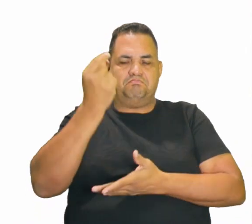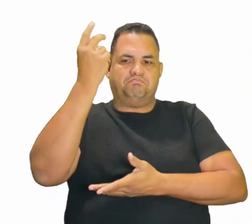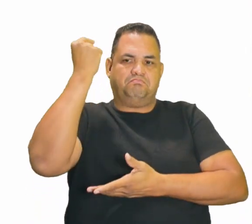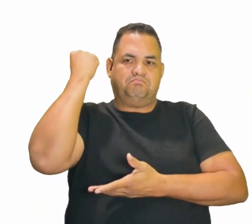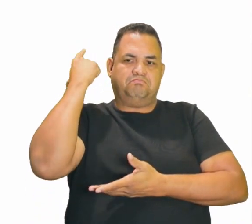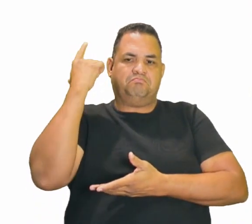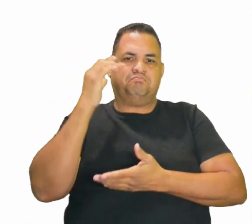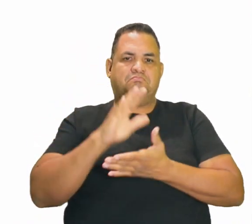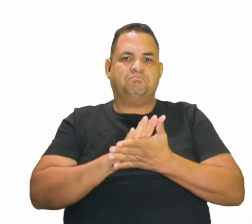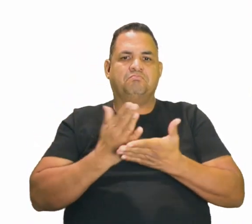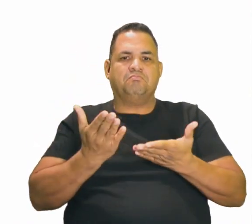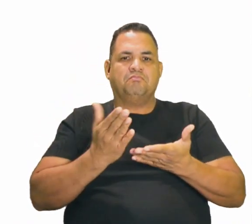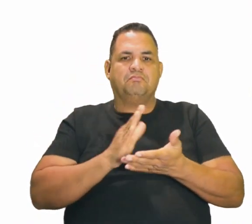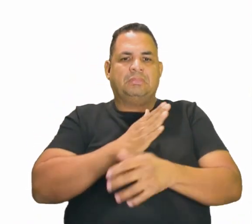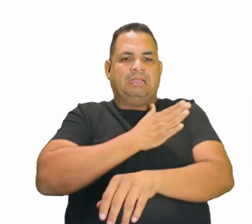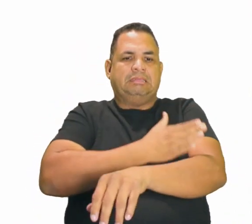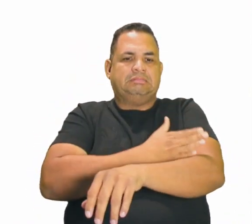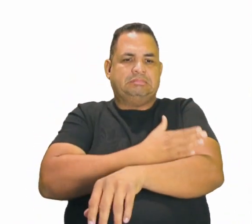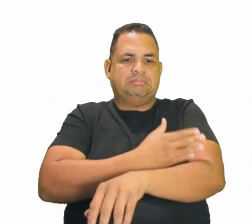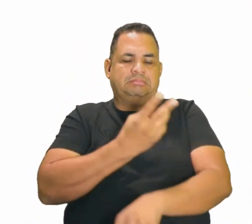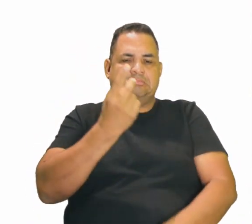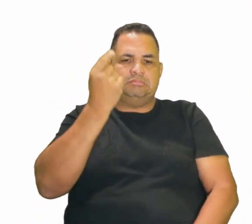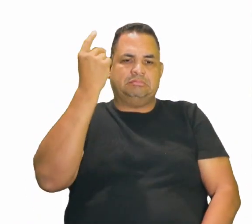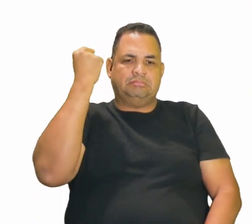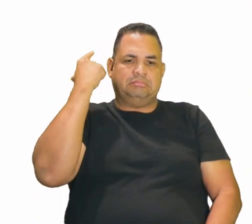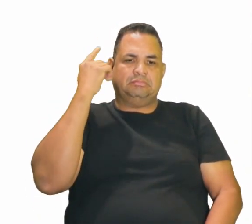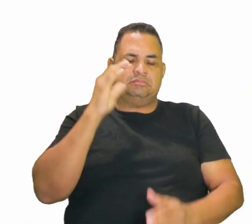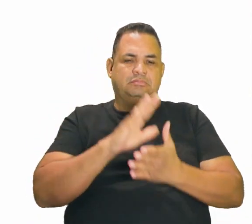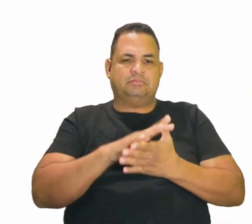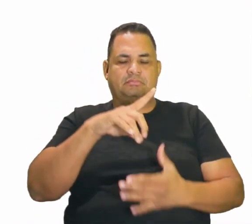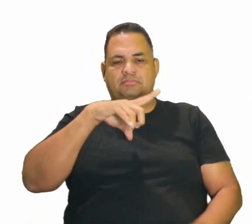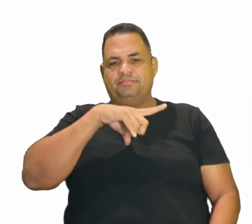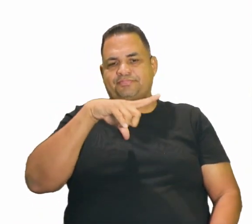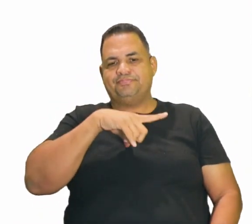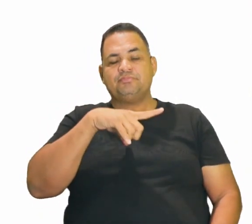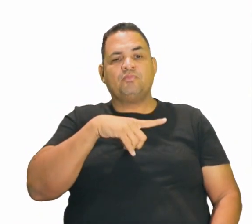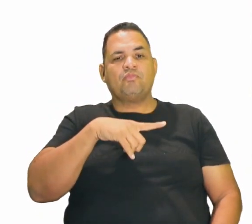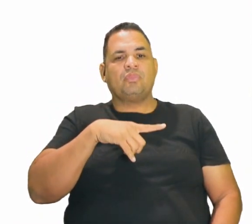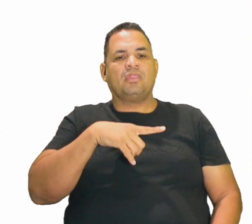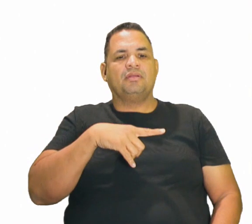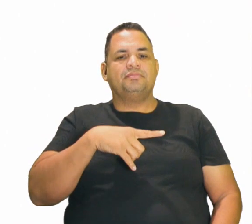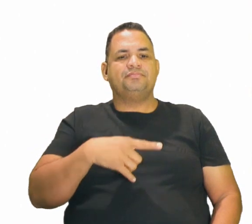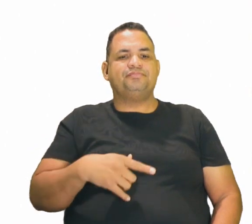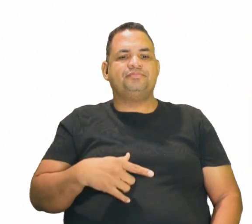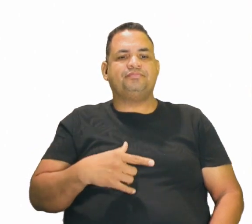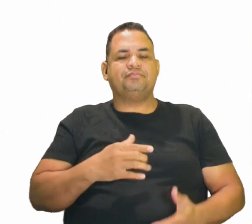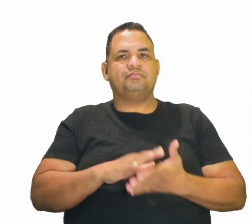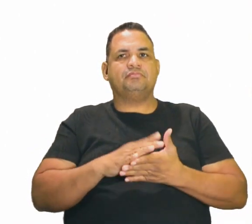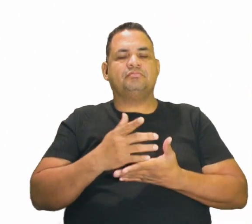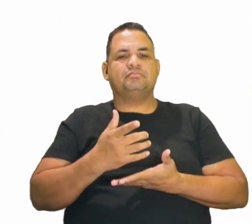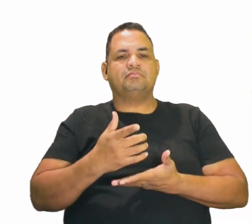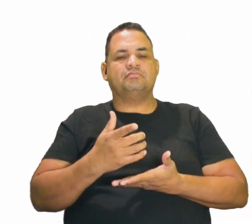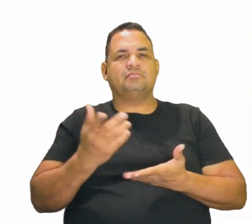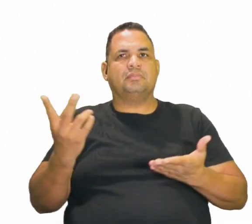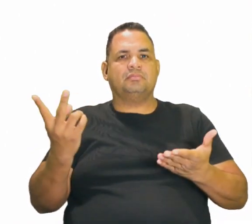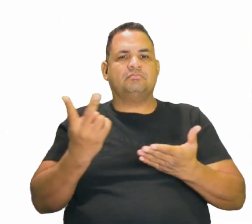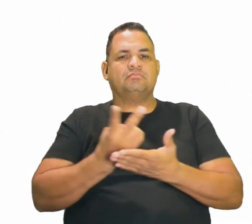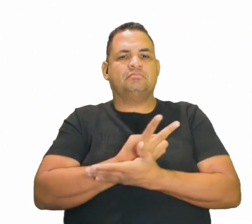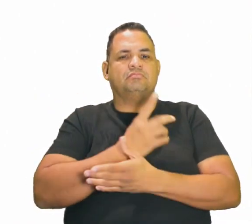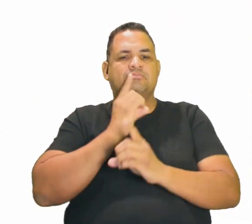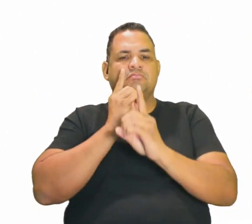período pré-histórico né onde havia houve né